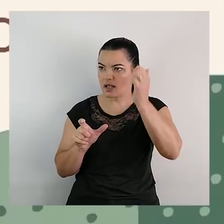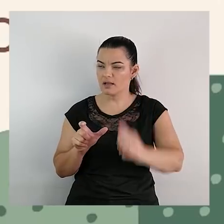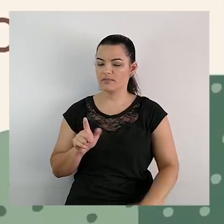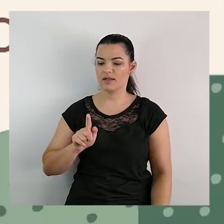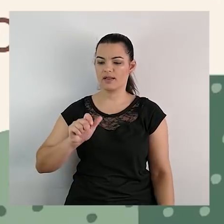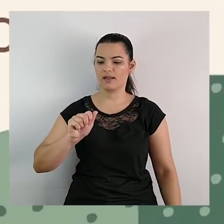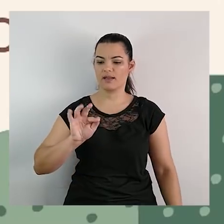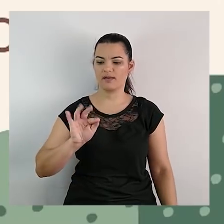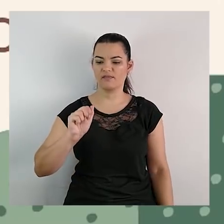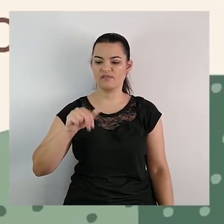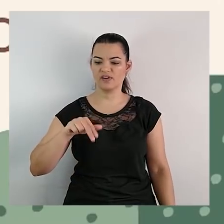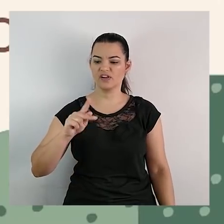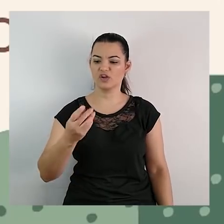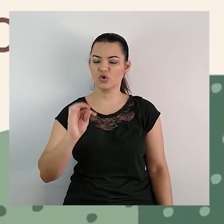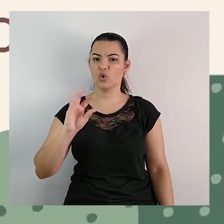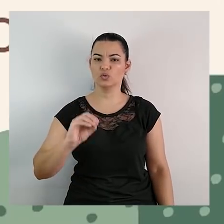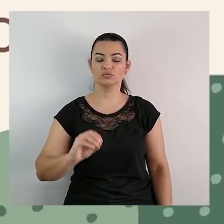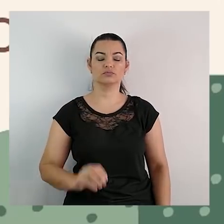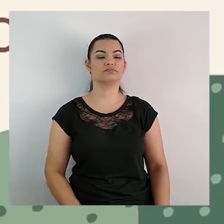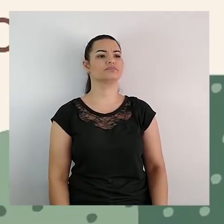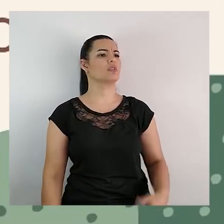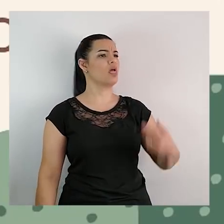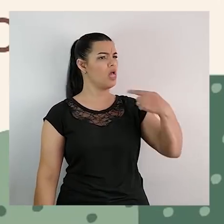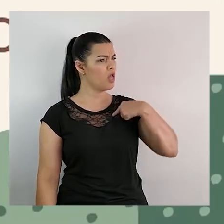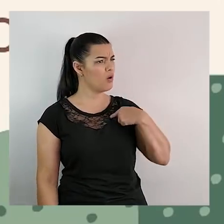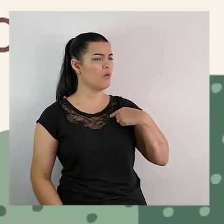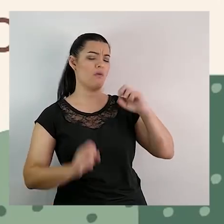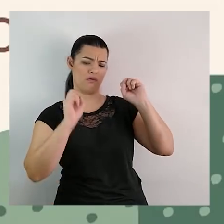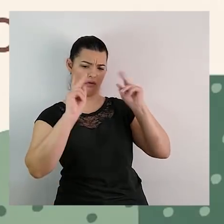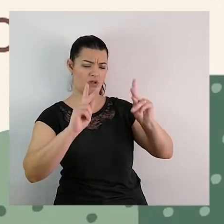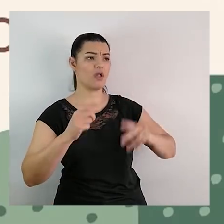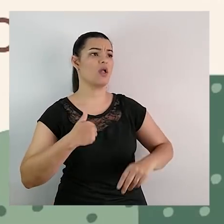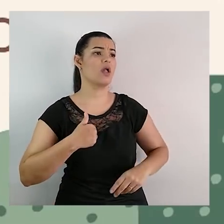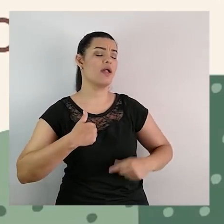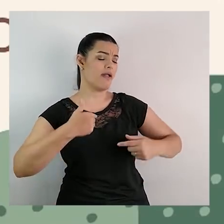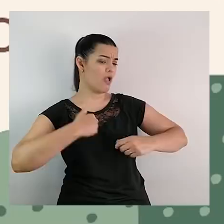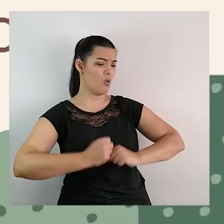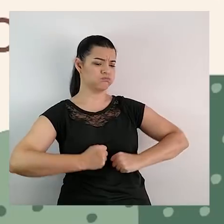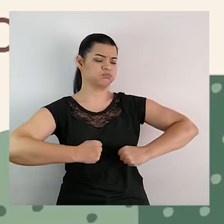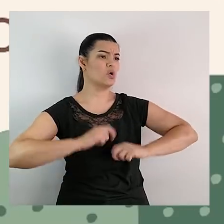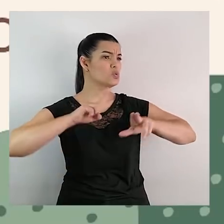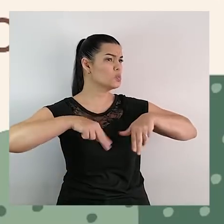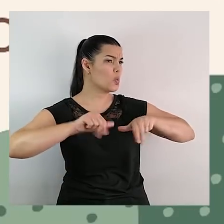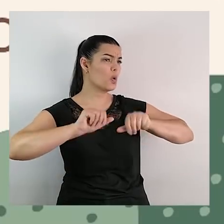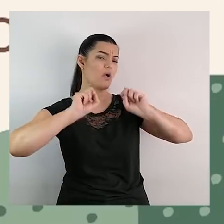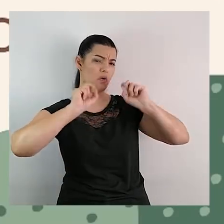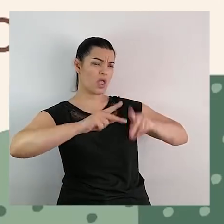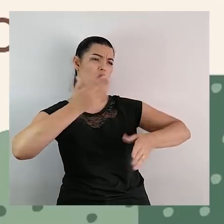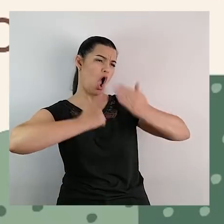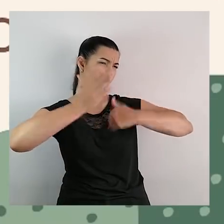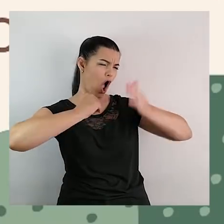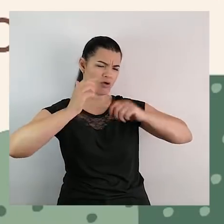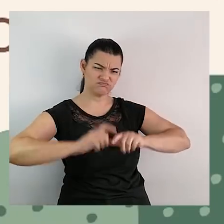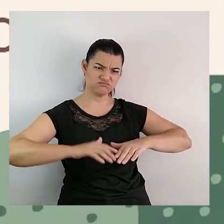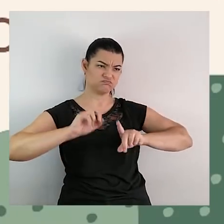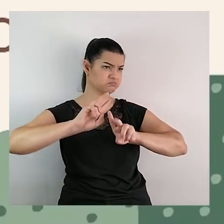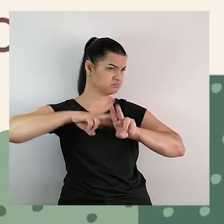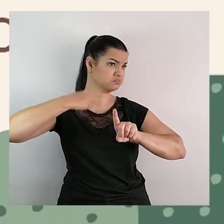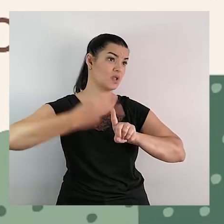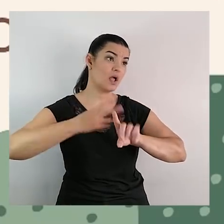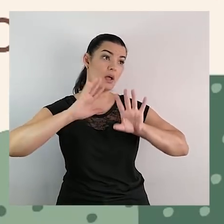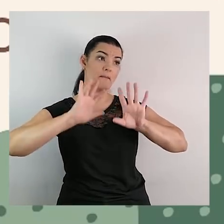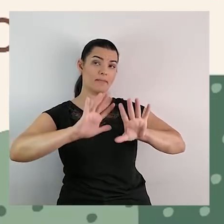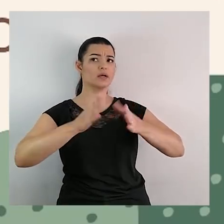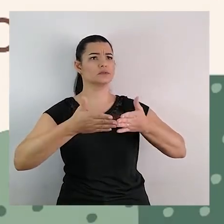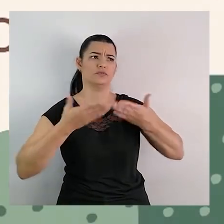Confesso que, como não tenho problemas com a balança, às vezes eu exagero no lanche. Mas nem por isso quero ser visto